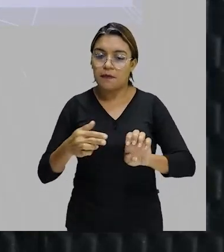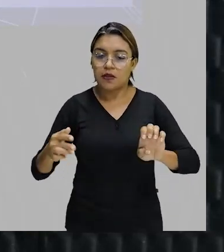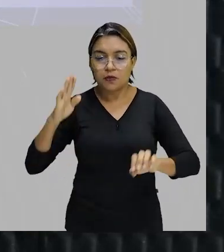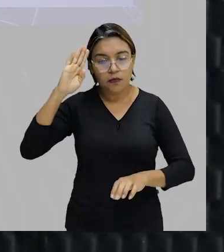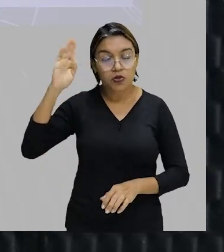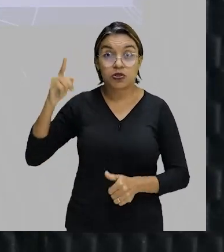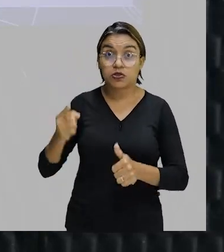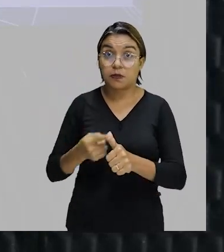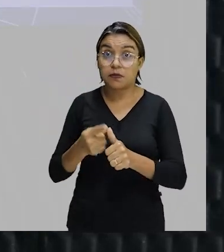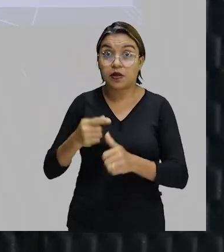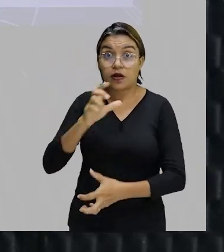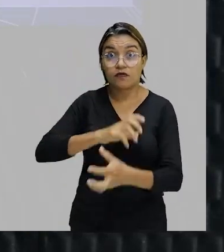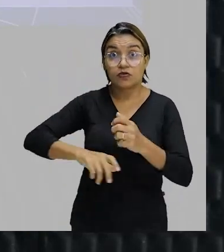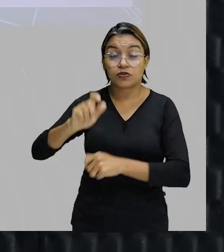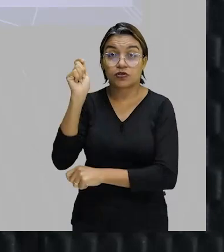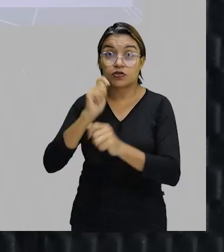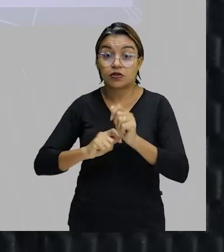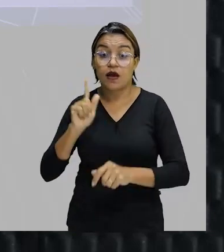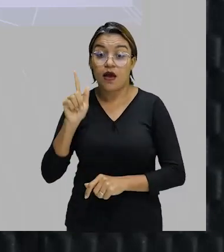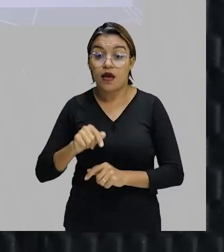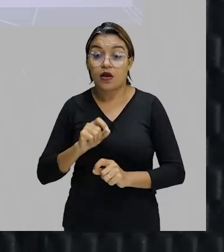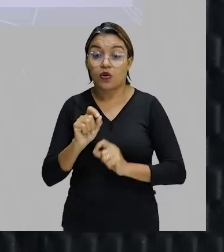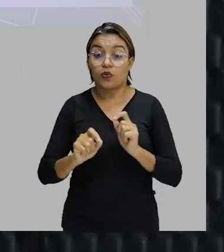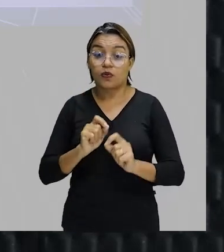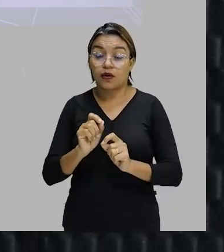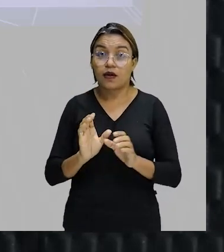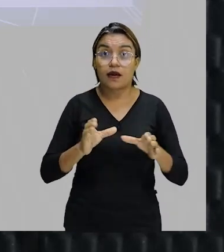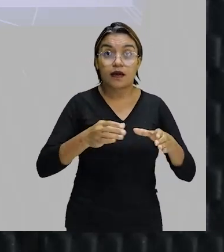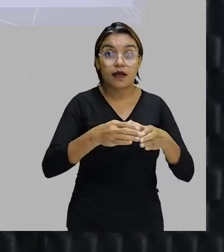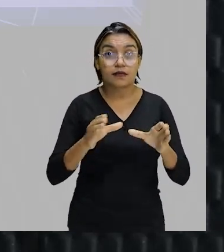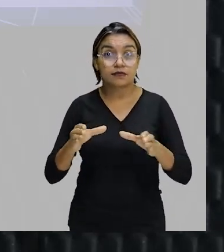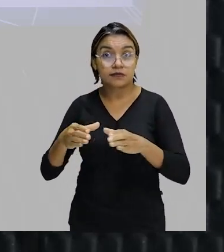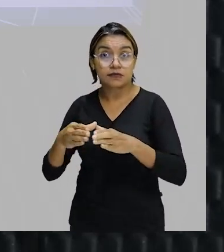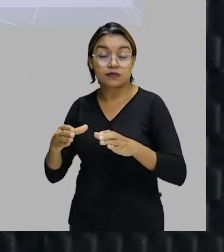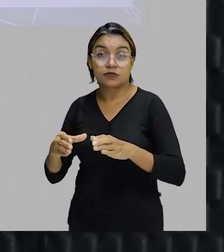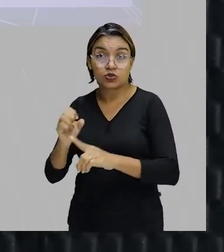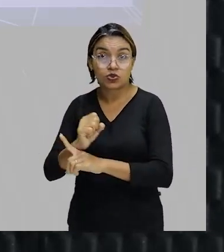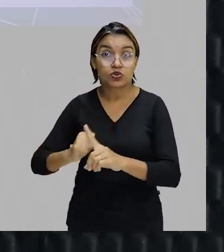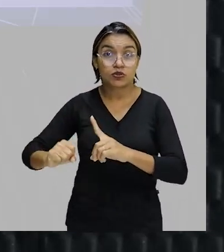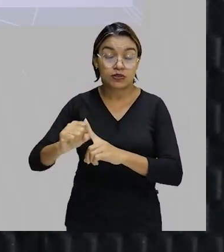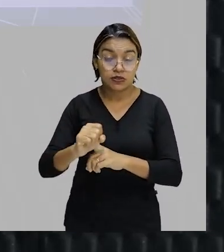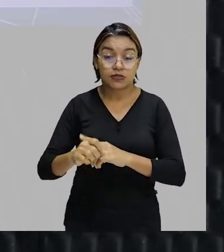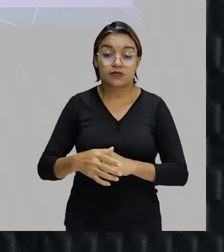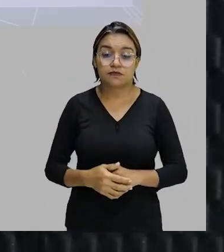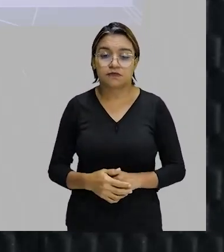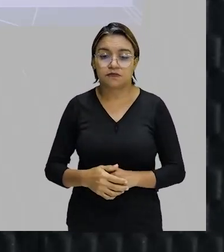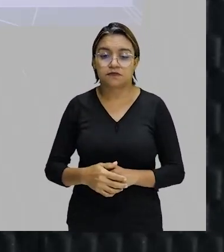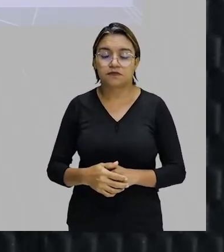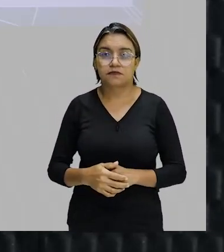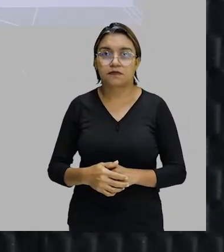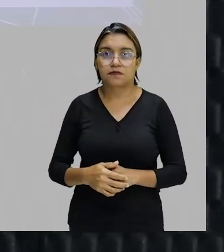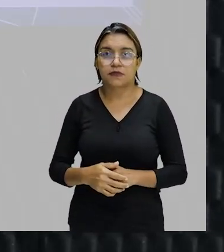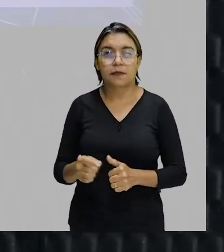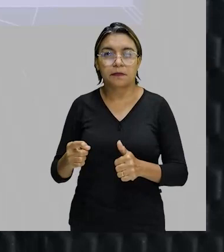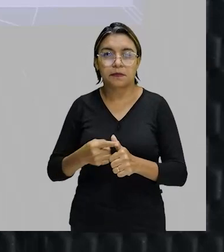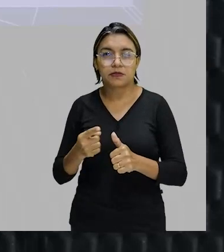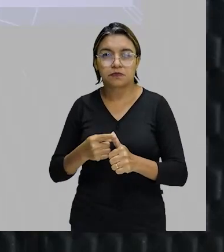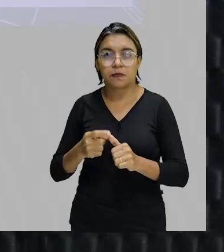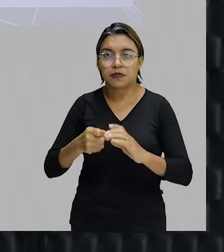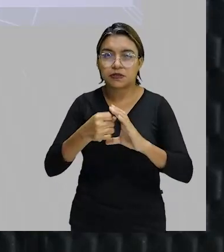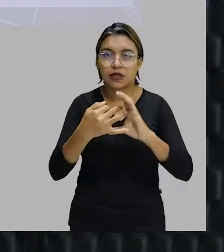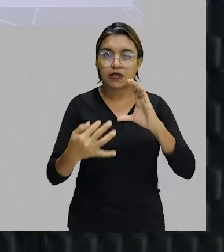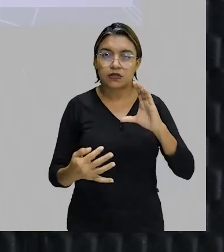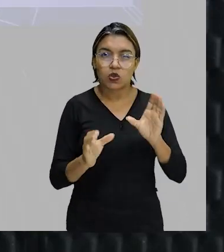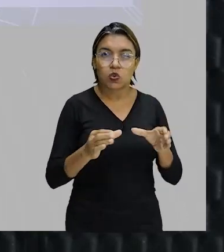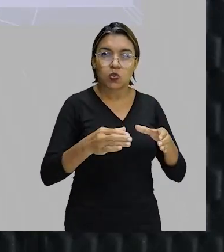revolução industrial vai ser a consolidação das classes sociais, principalmente em duas características antagônicas, dois